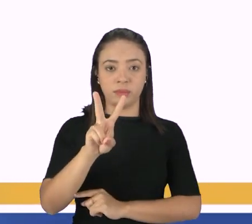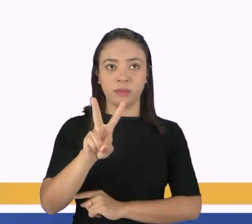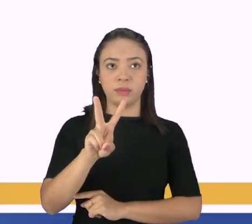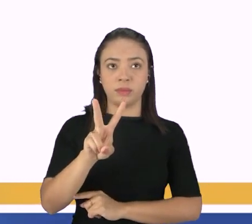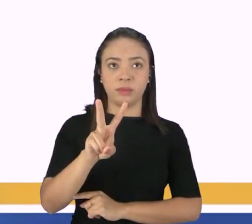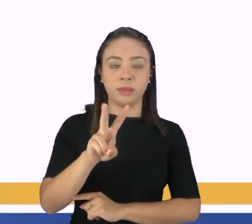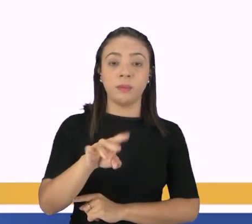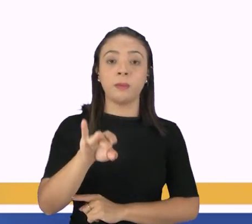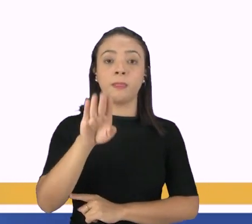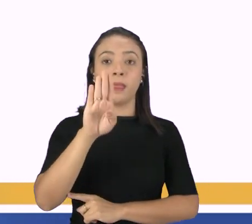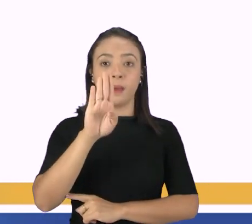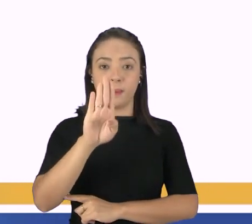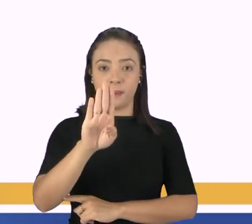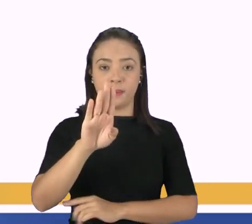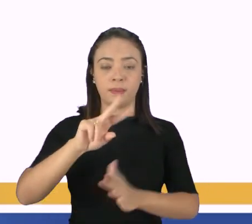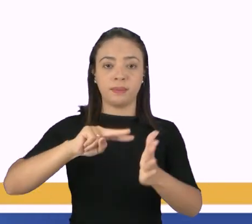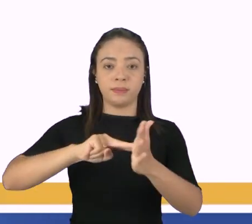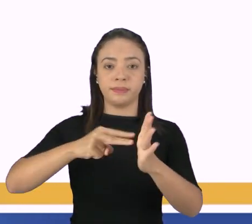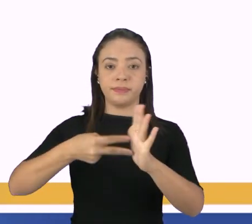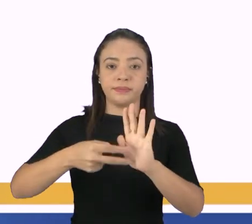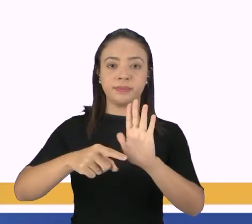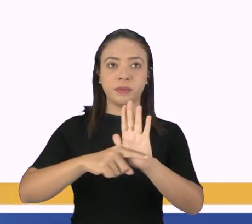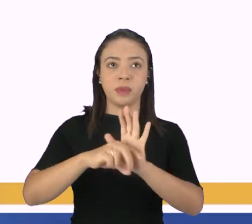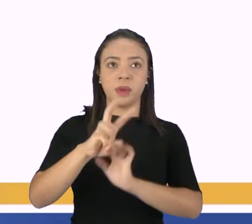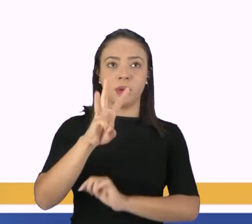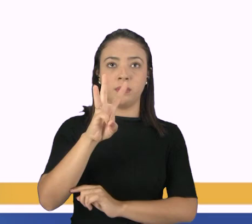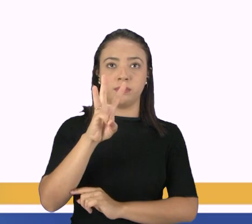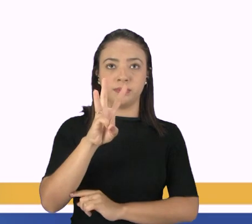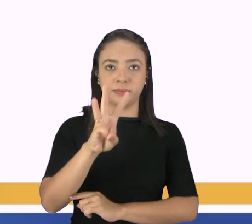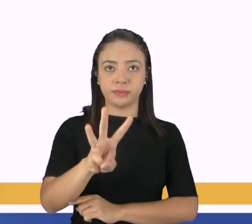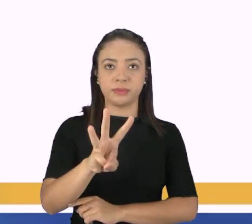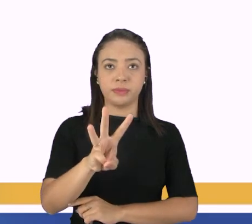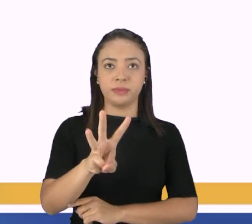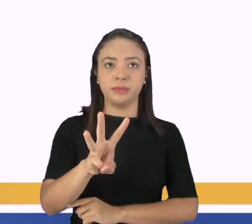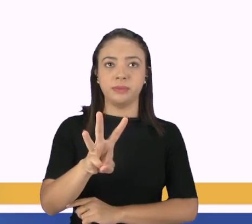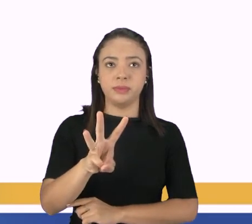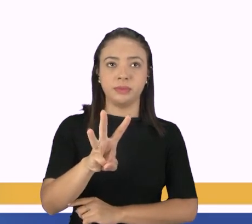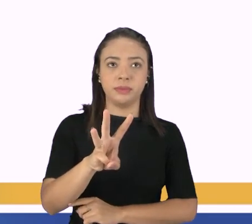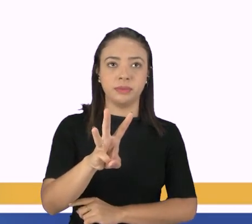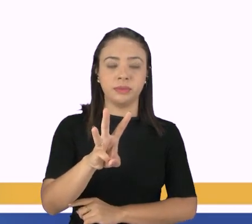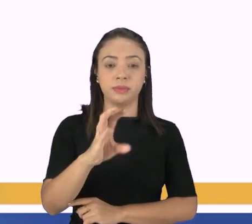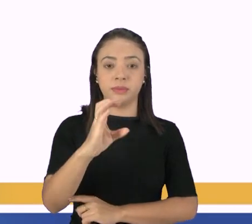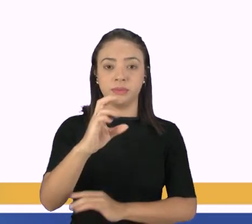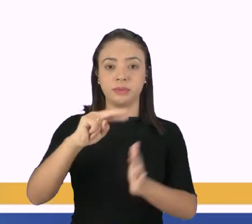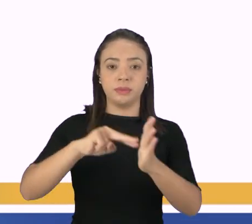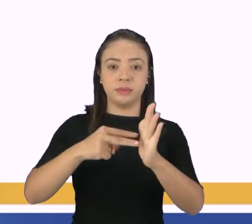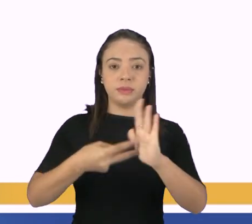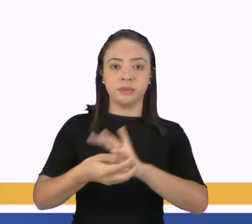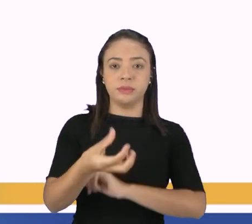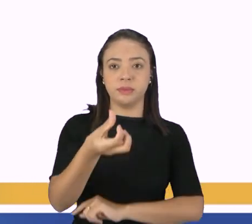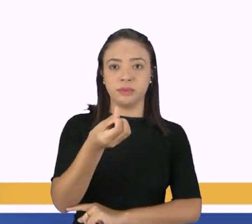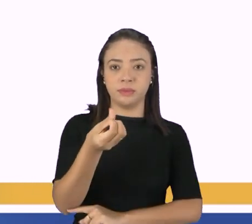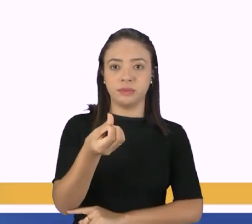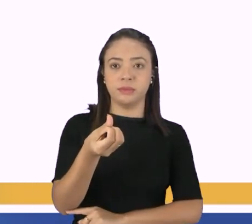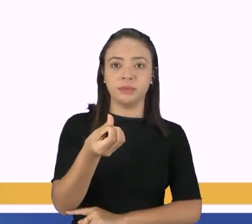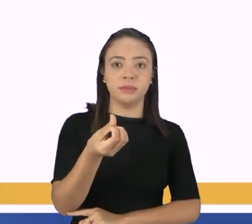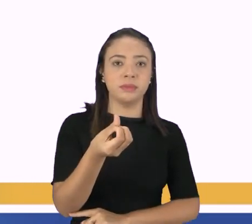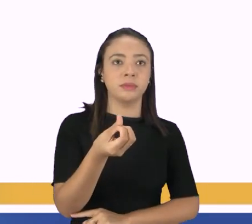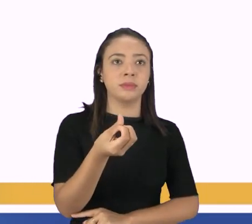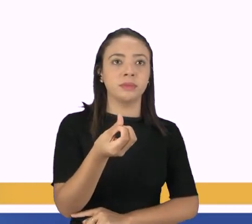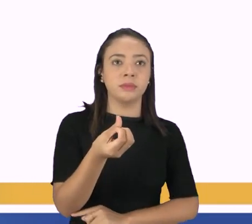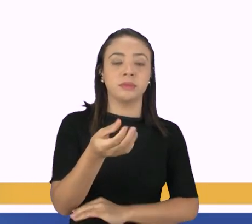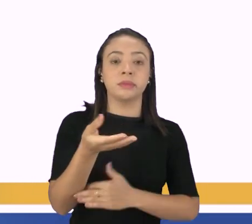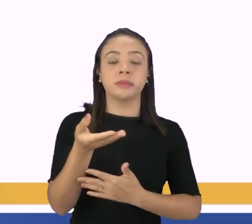acompanha o x², o b igual a menos 3, que é quem acompanha o x, e o c igual a 6, né, que é o nosso termo